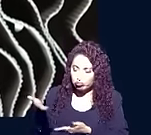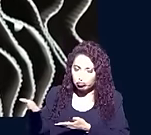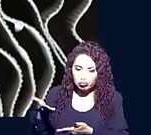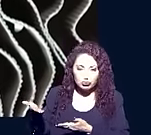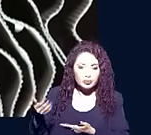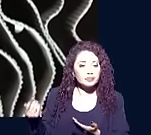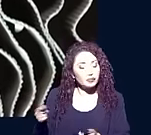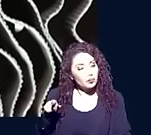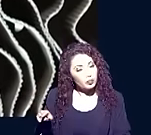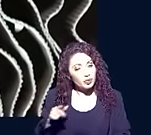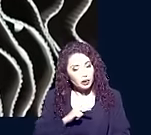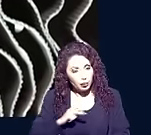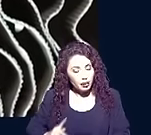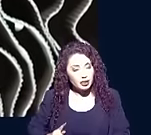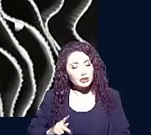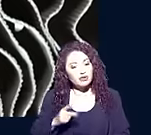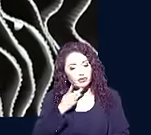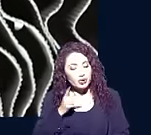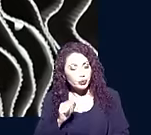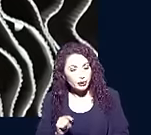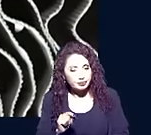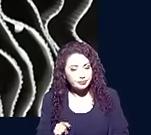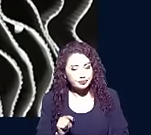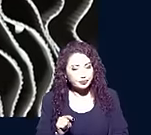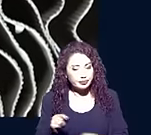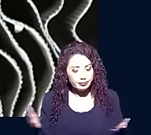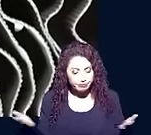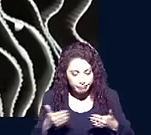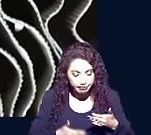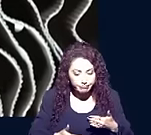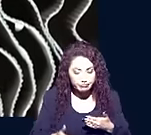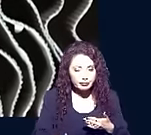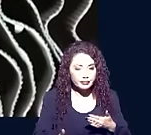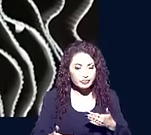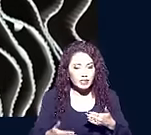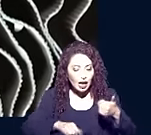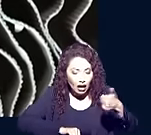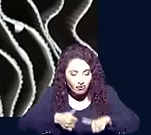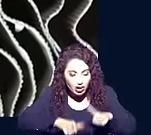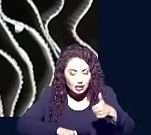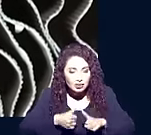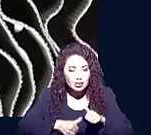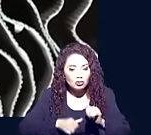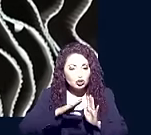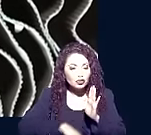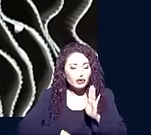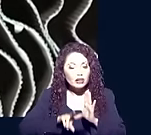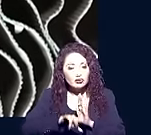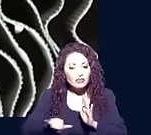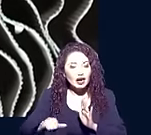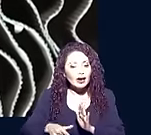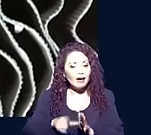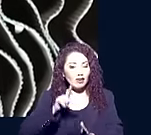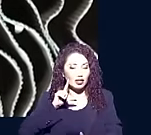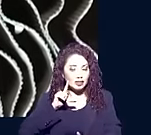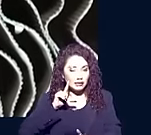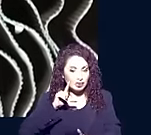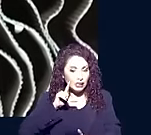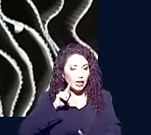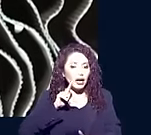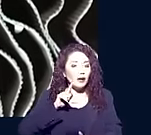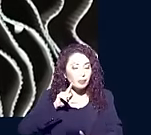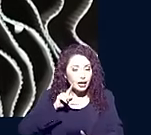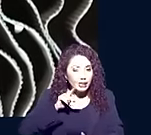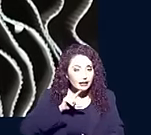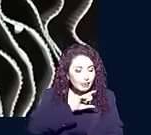o presidente inclusive disse que a partir de agora as questões de análise de vetos serão com alguma antecedência para que ele ouça de